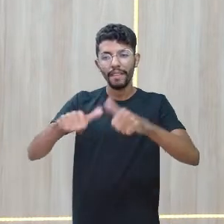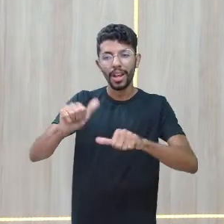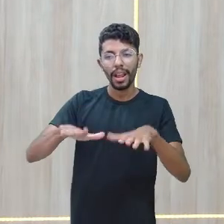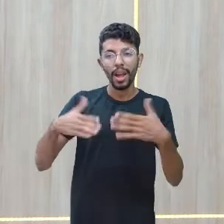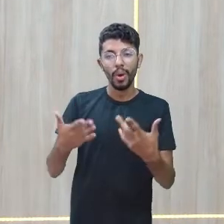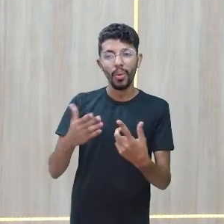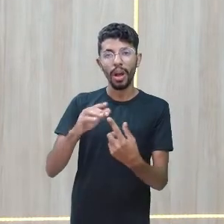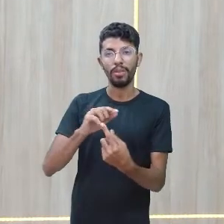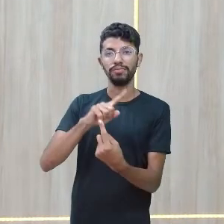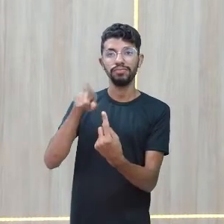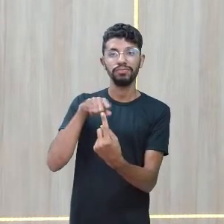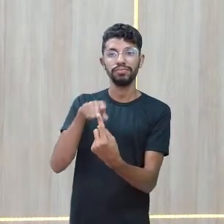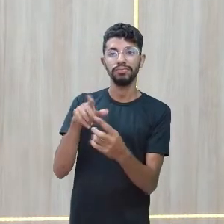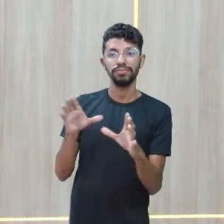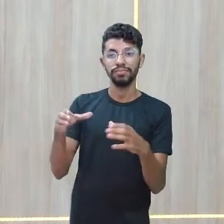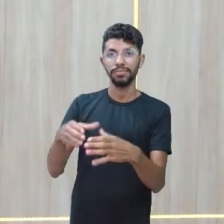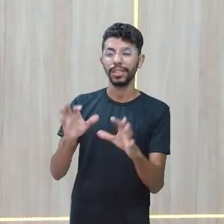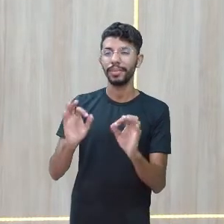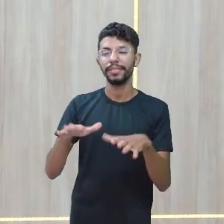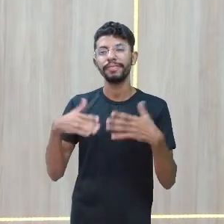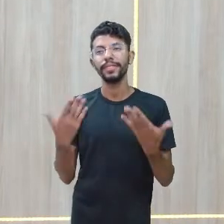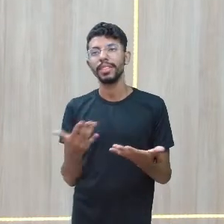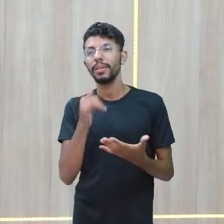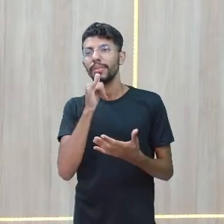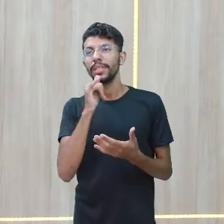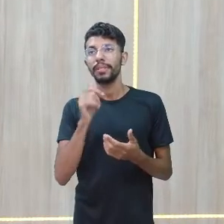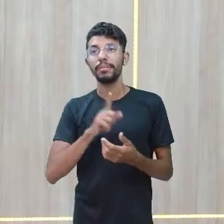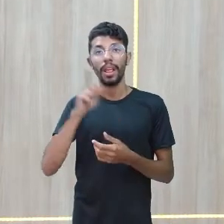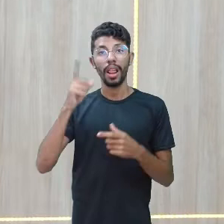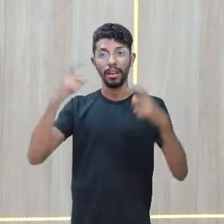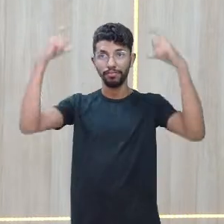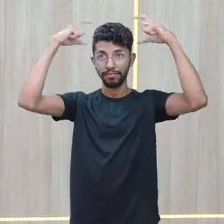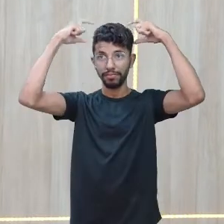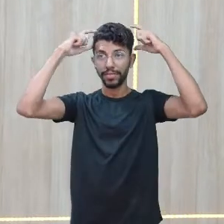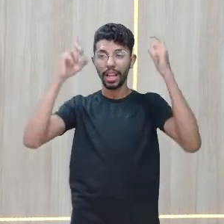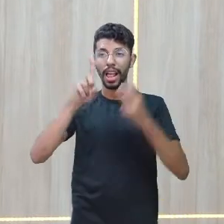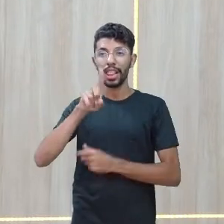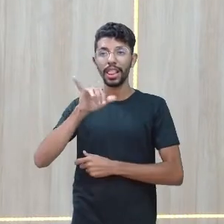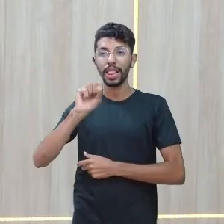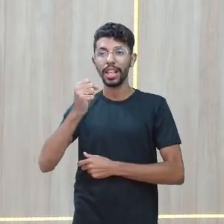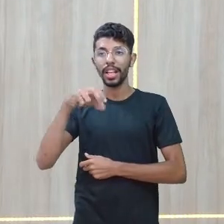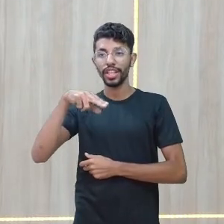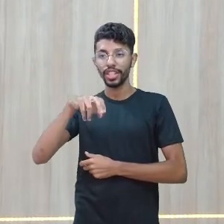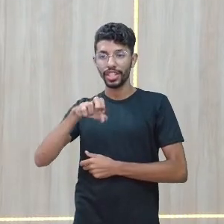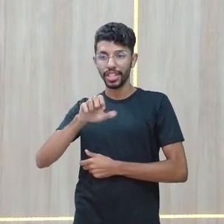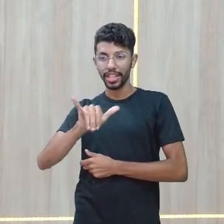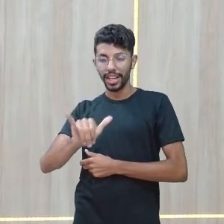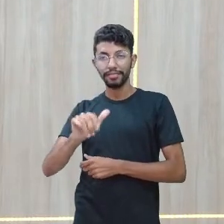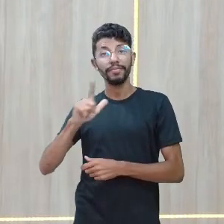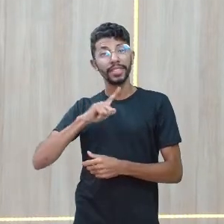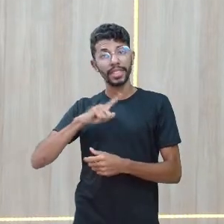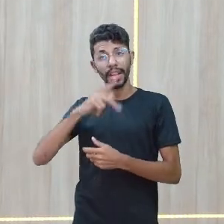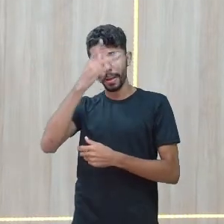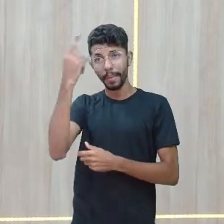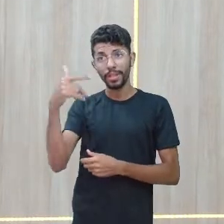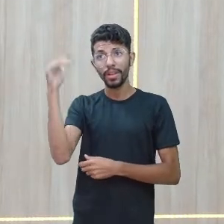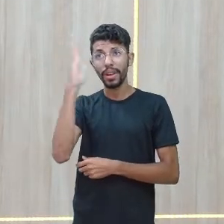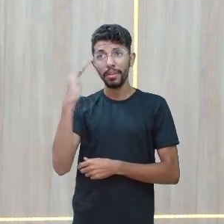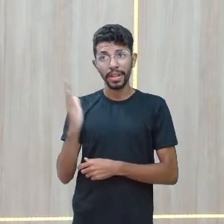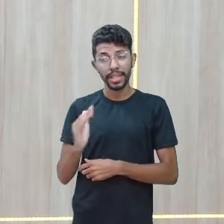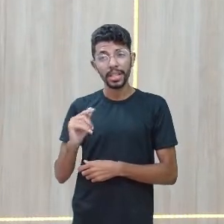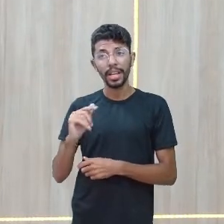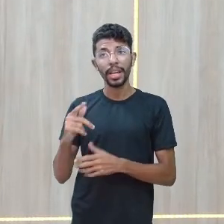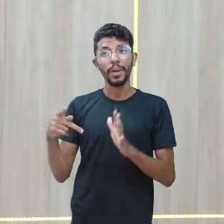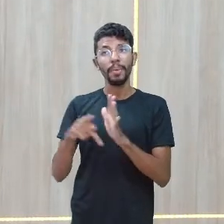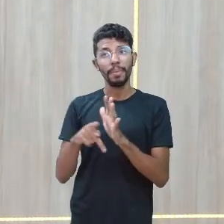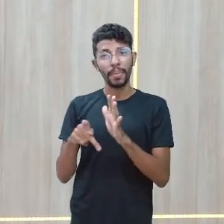que é que vai acontecer, o que é que não vai. Então, por exemplo, na Disney, por exemplo, tem brasileiros contratados pela Disney para cuidar de brasileiros.